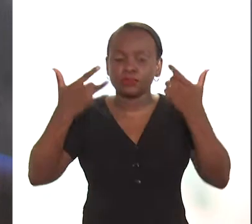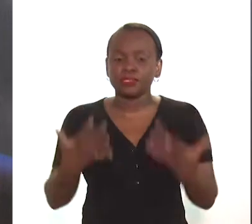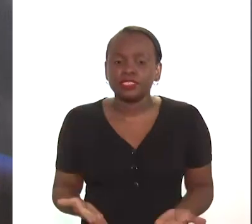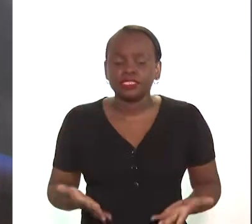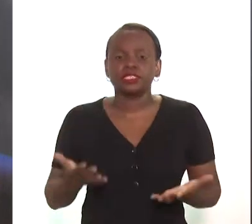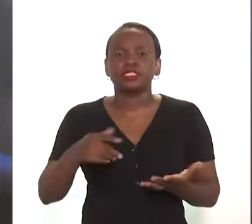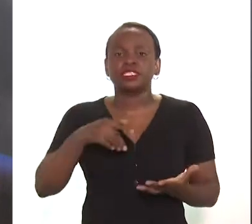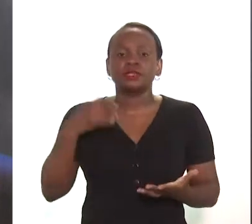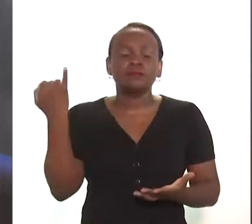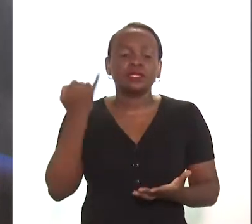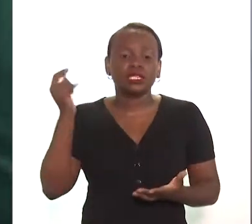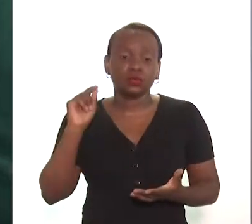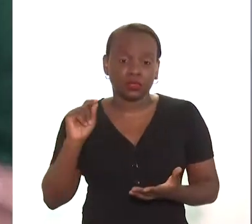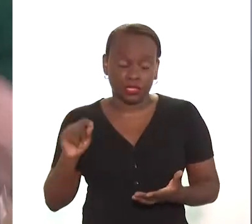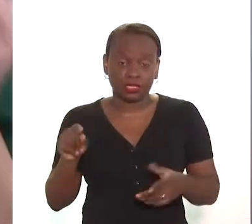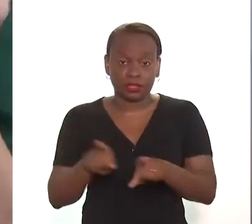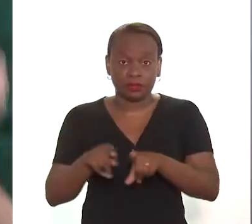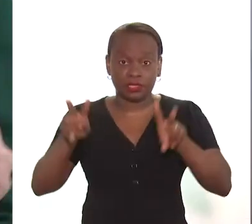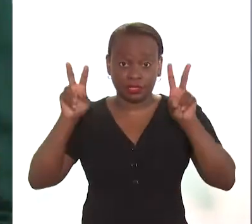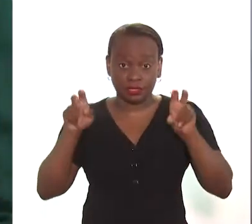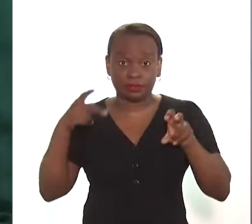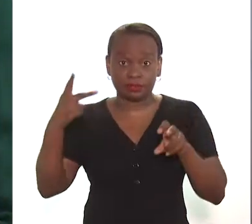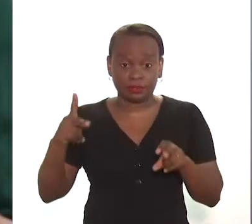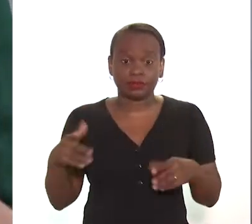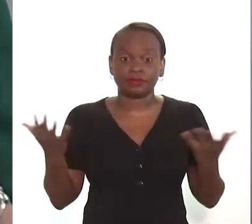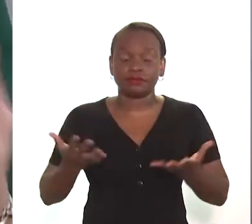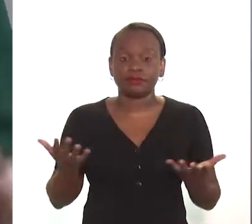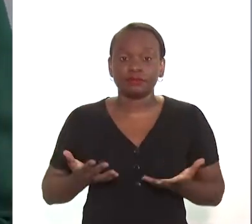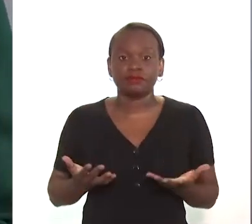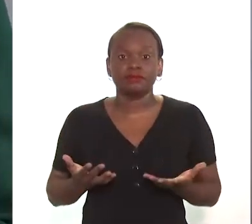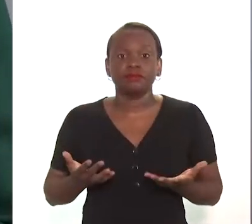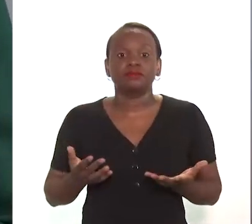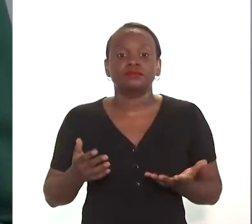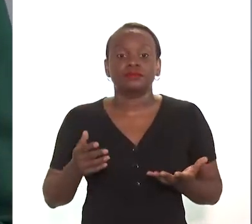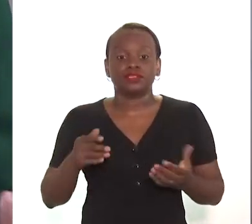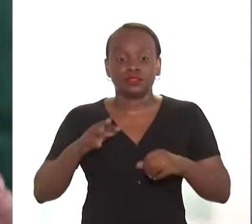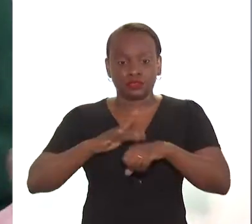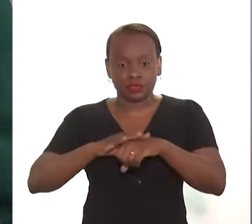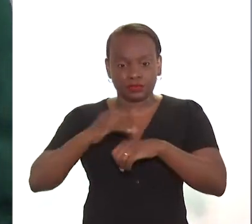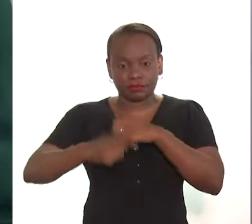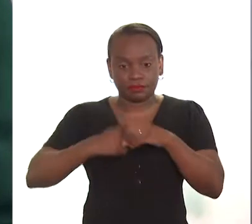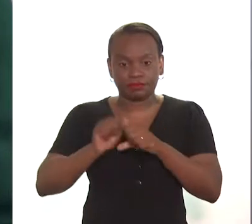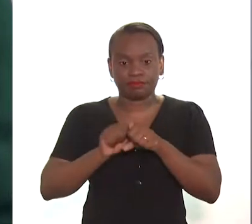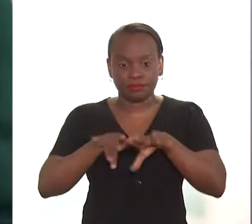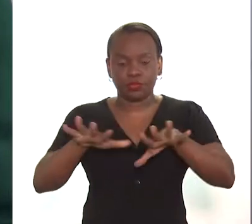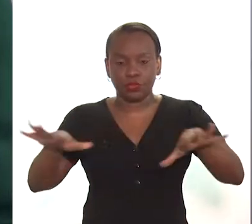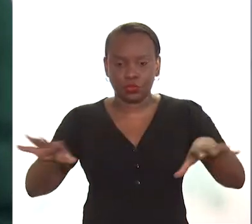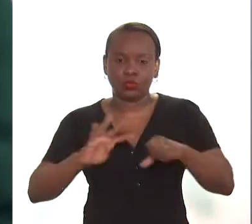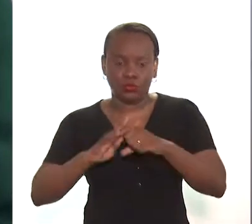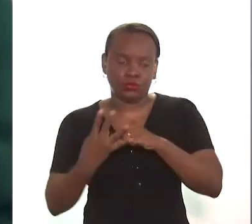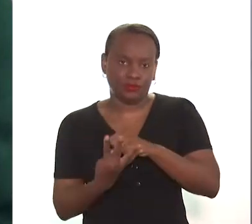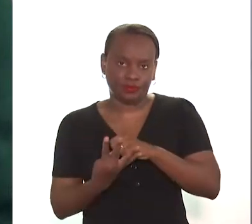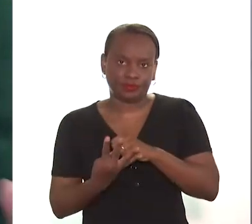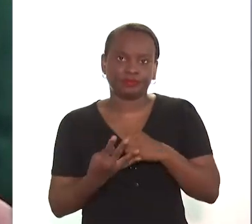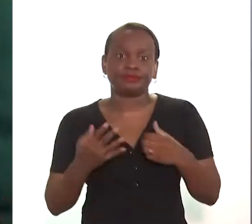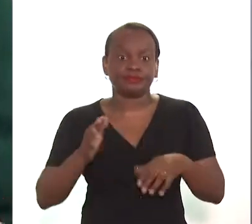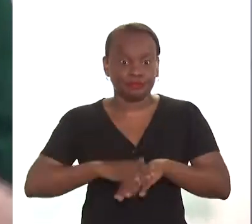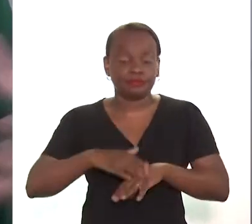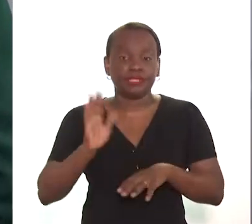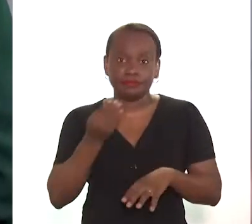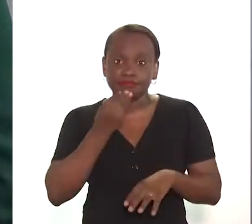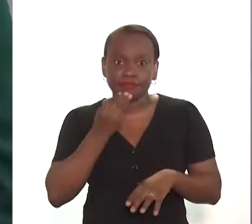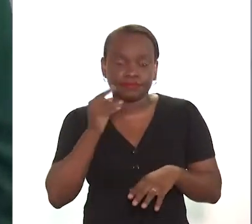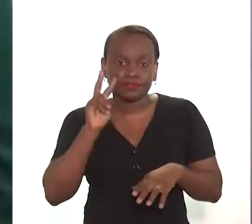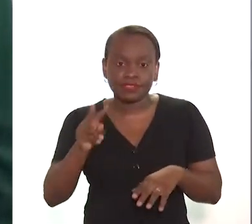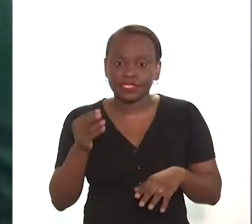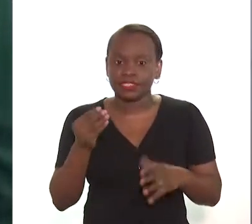gente sobre a importância disso. Quer dizer, esse tema da sustentabilidade agora com a pandemia da Covid-19 se